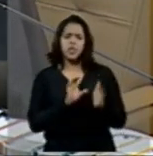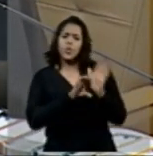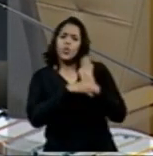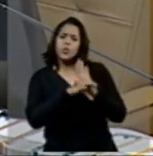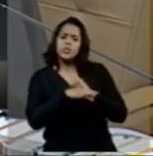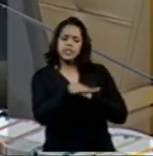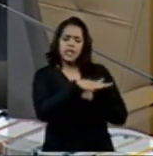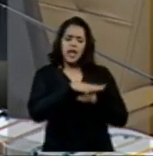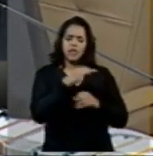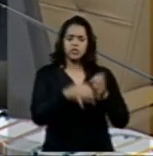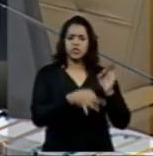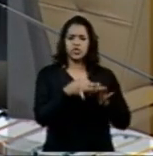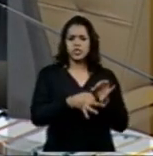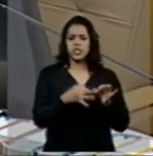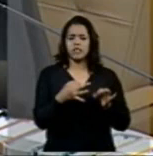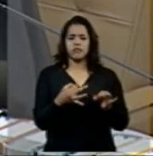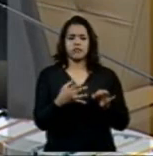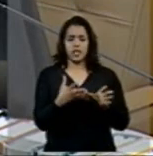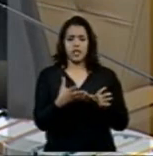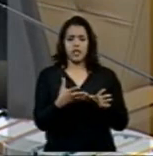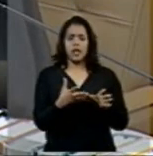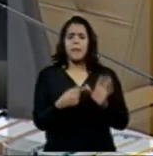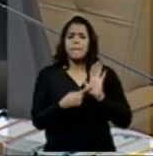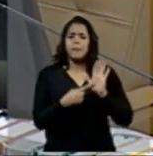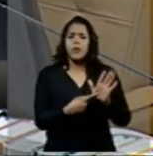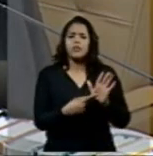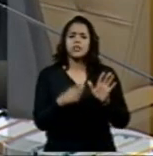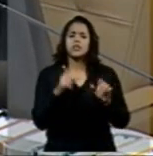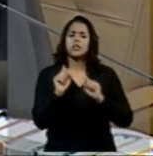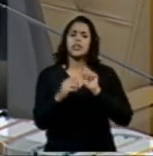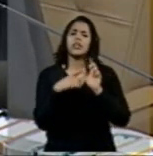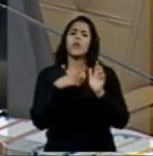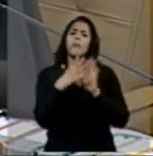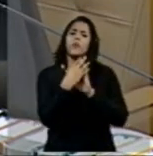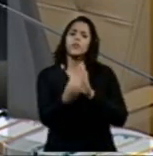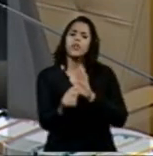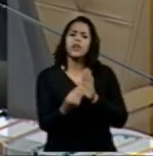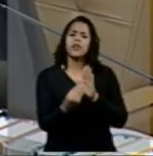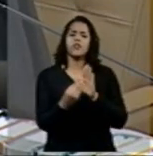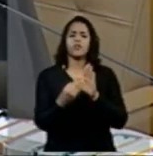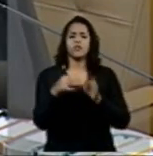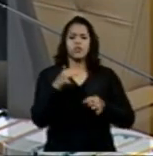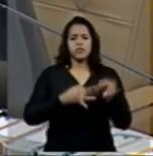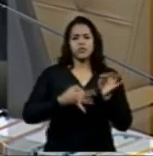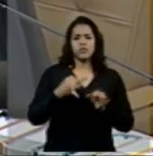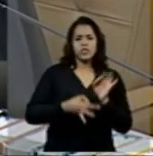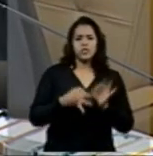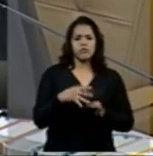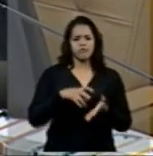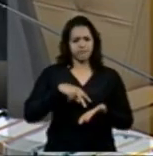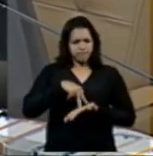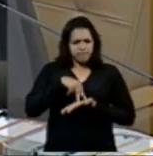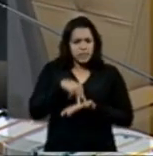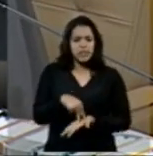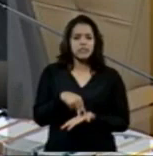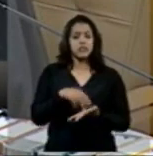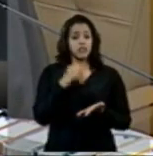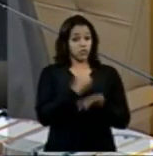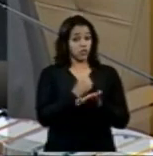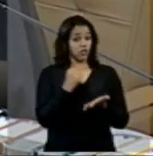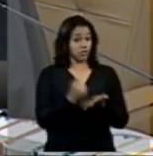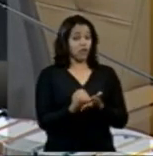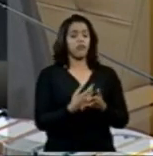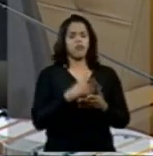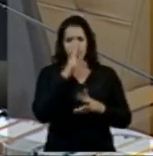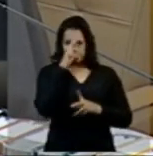terceirização apresentado revela a existência de um parâmetro jurídico ostensivo e sólido para a contratação de